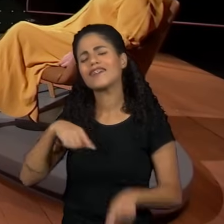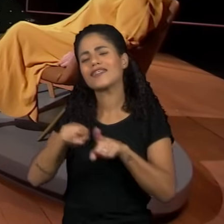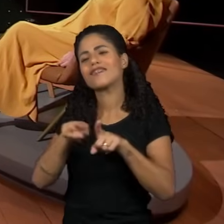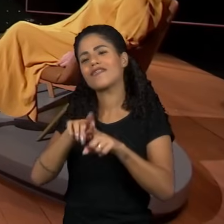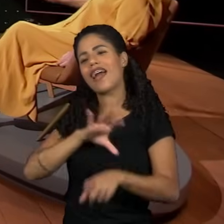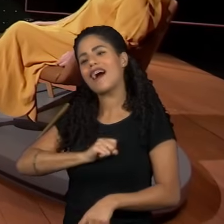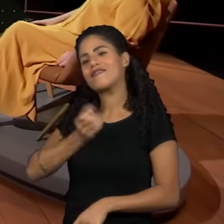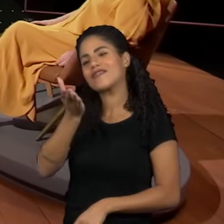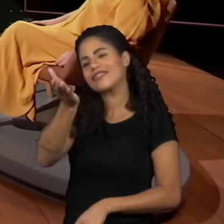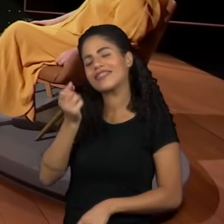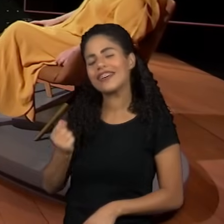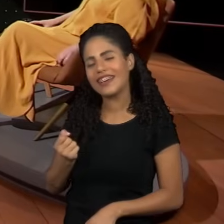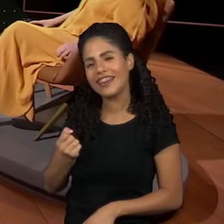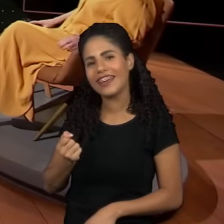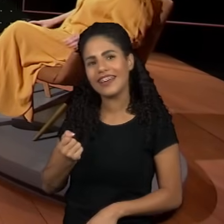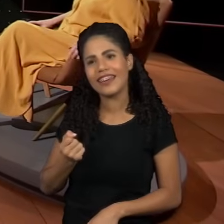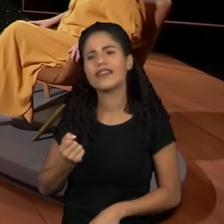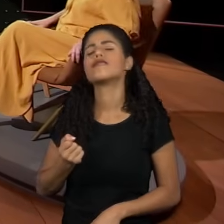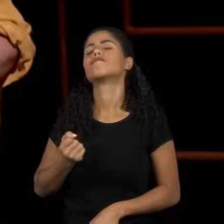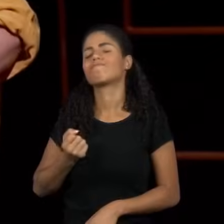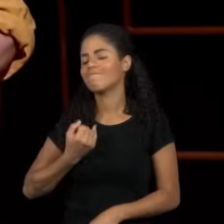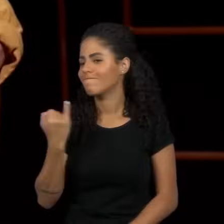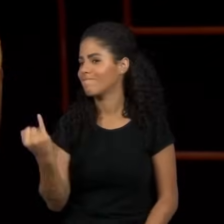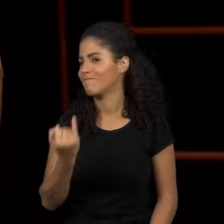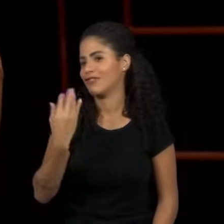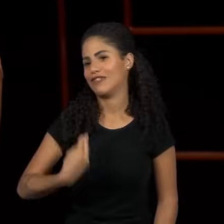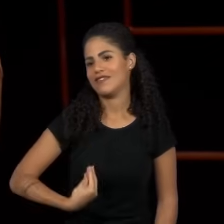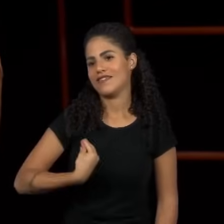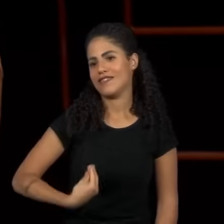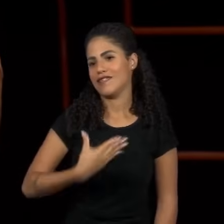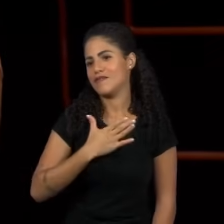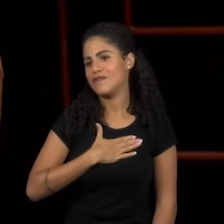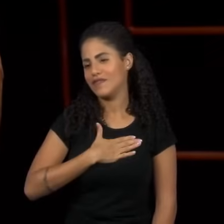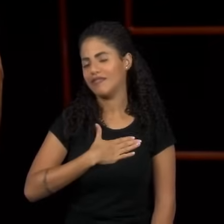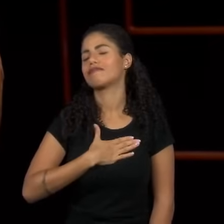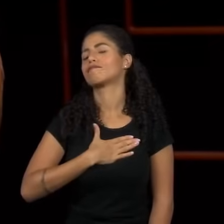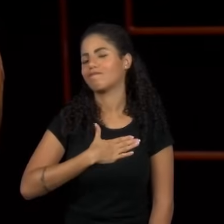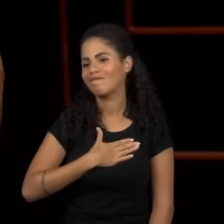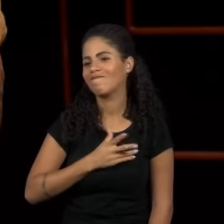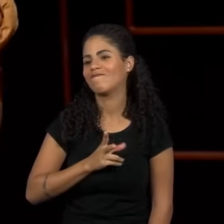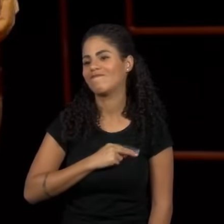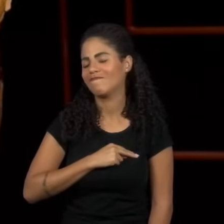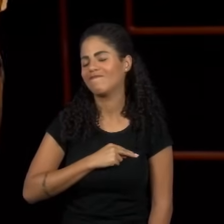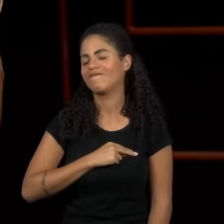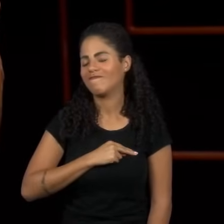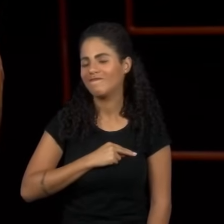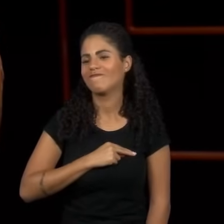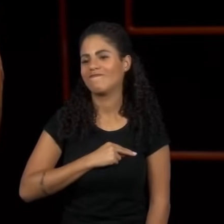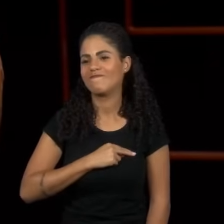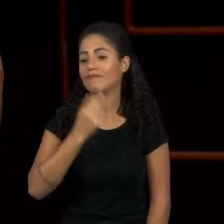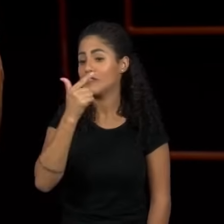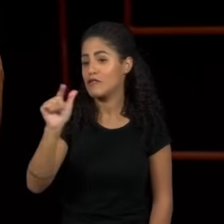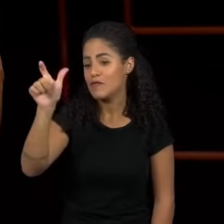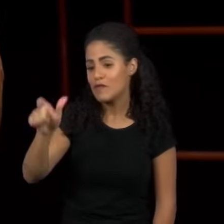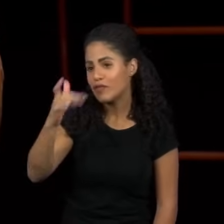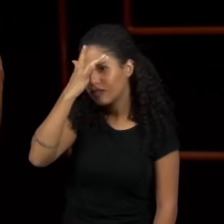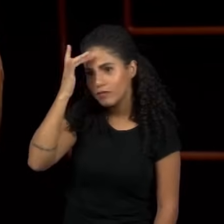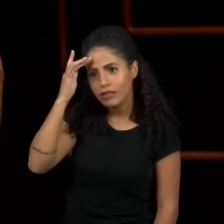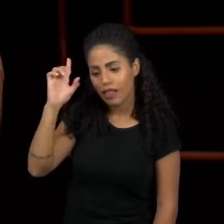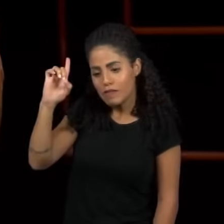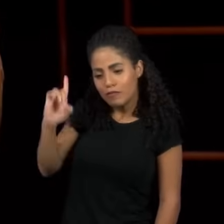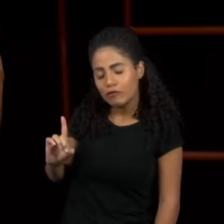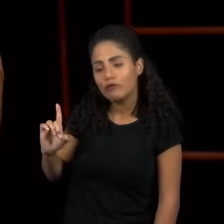muito. Ah, e outra pessoa tão importante na minha vida. Nossa, coisa. É outro